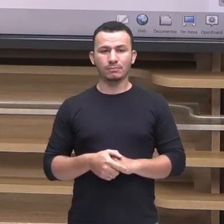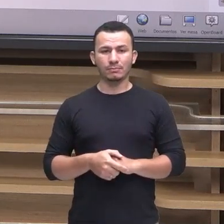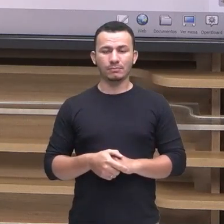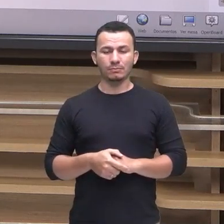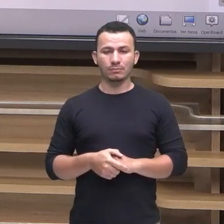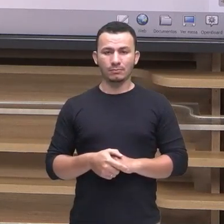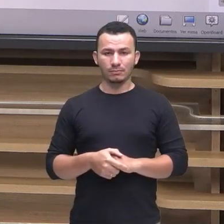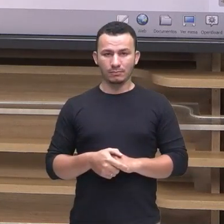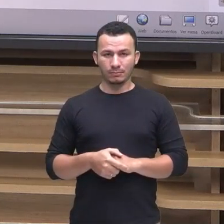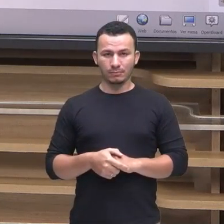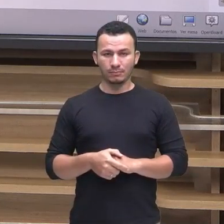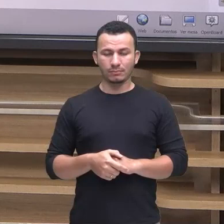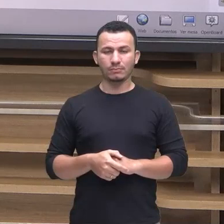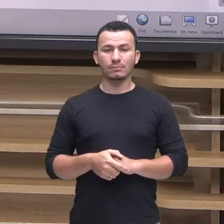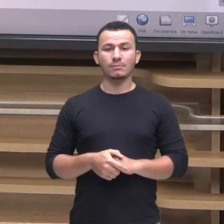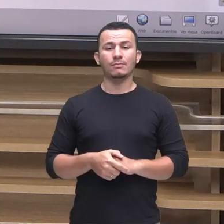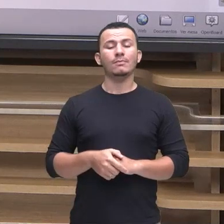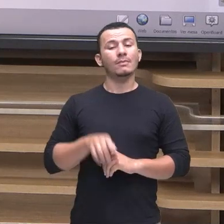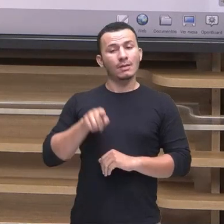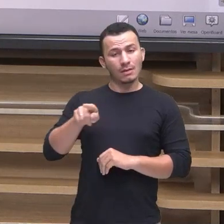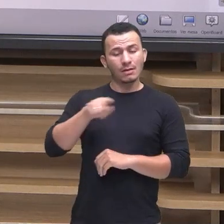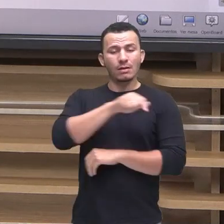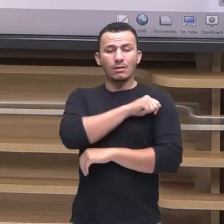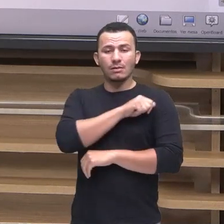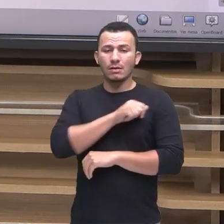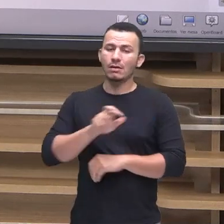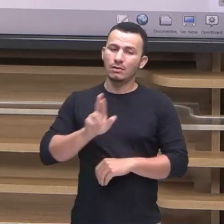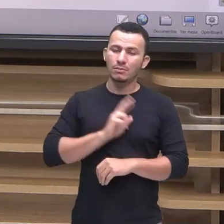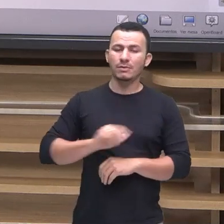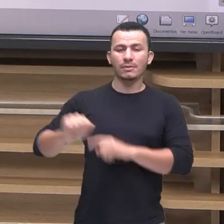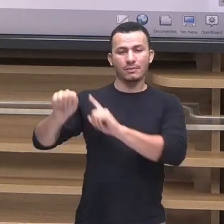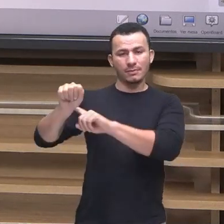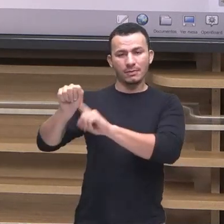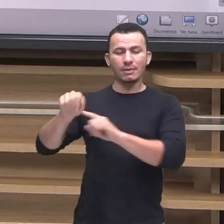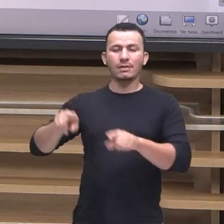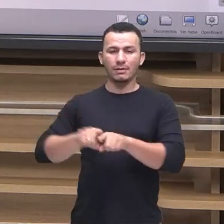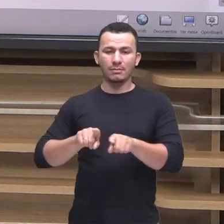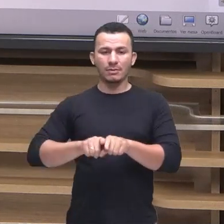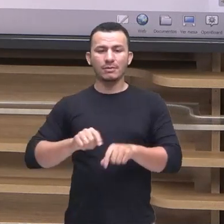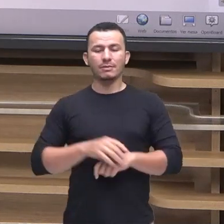carona na resposta do colega, e aí colocou também a letra A, né, Brian?